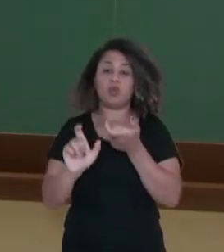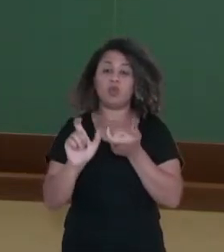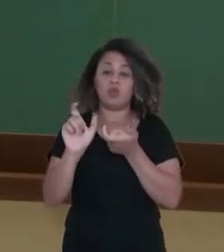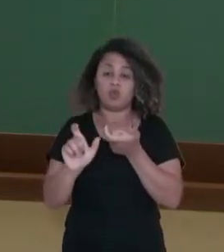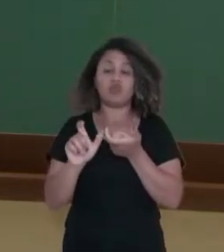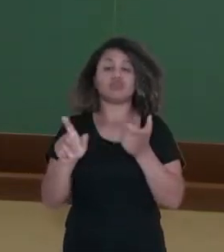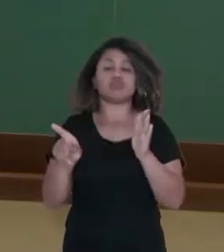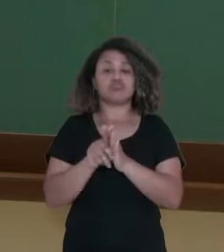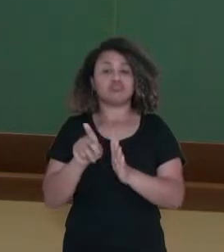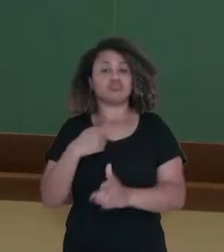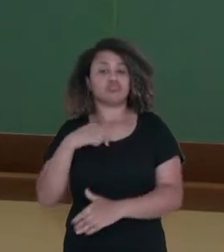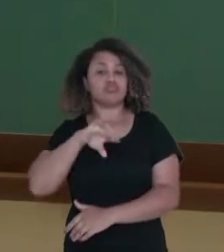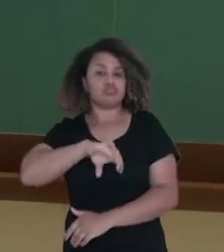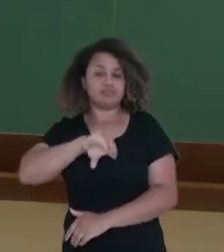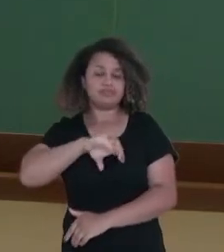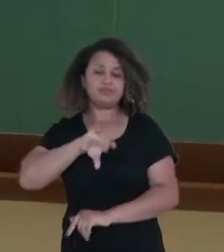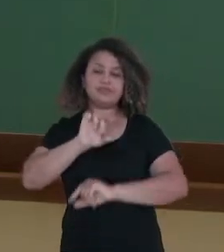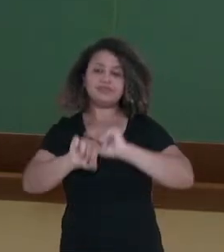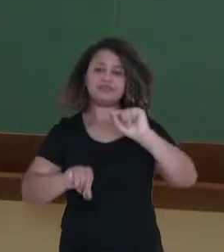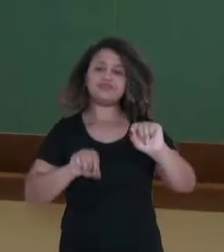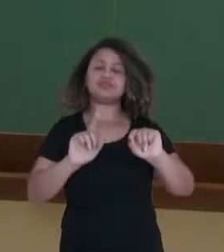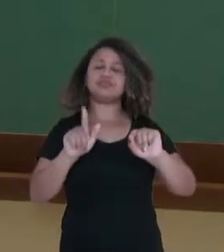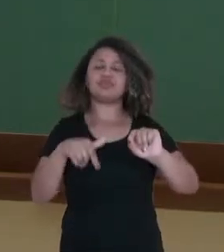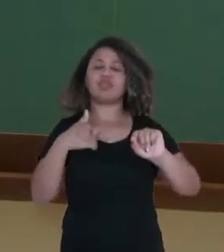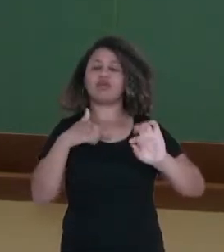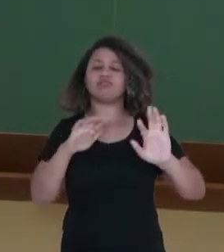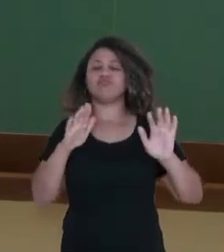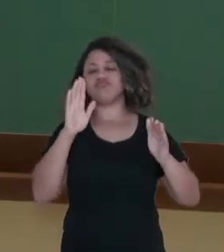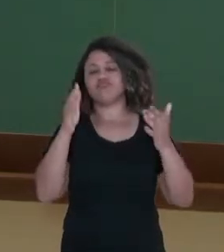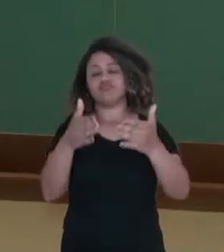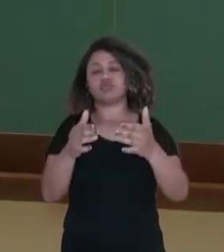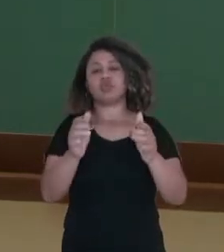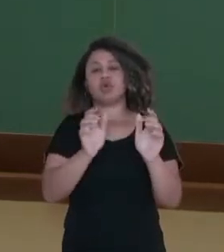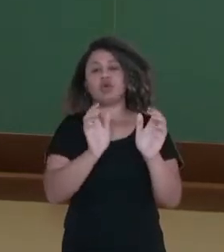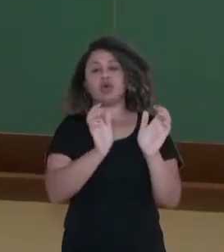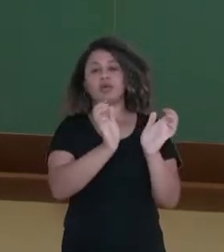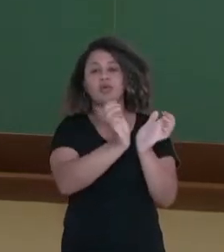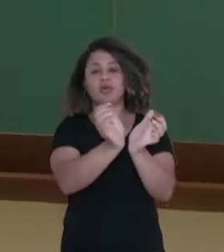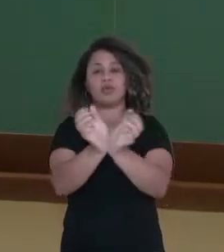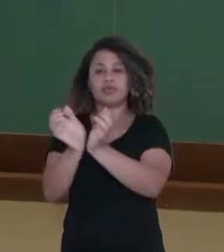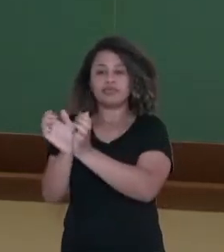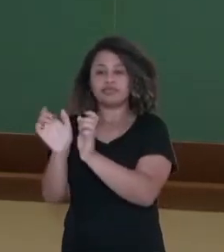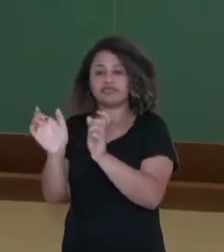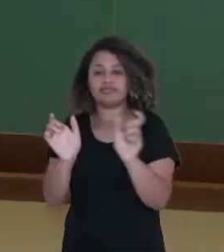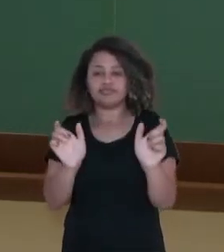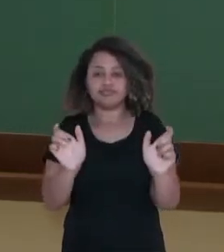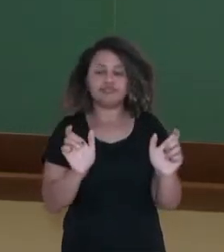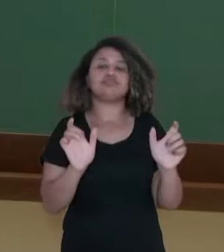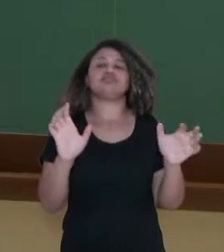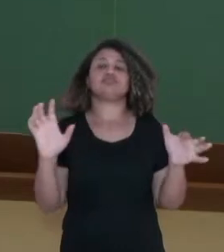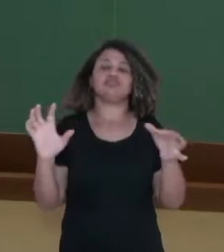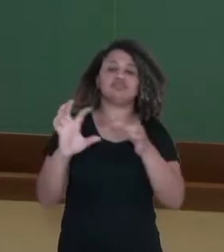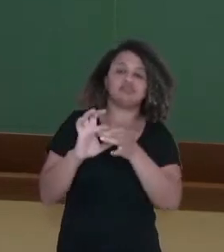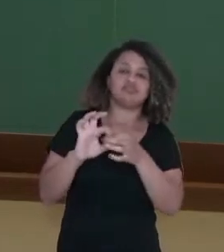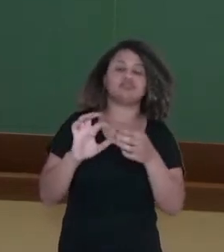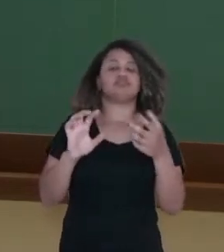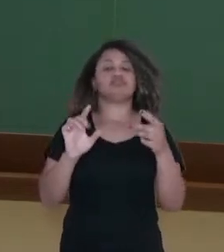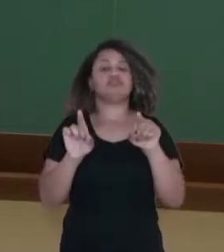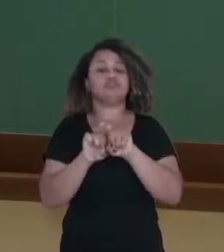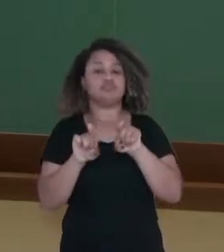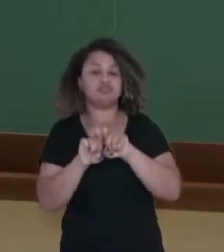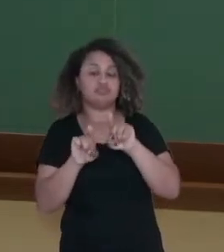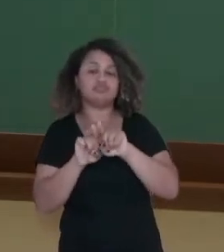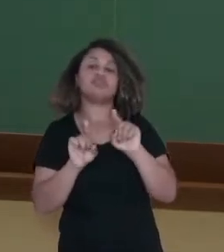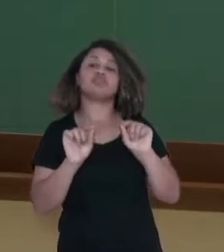língua portuguesa, a gente trabalha diretamente com as classes de palavras, nós vamos trabalhar com conjunções, mas a gente também,